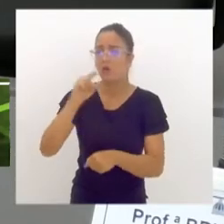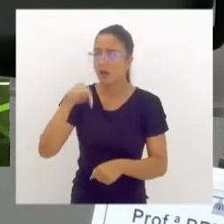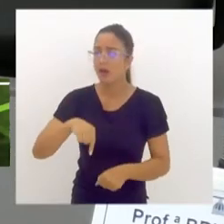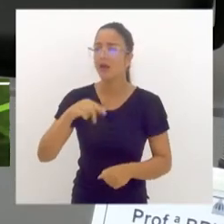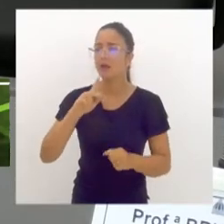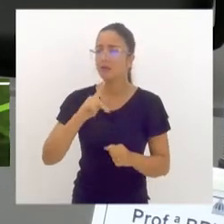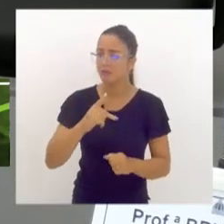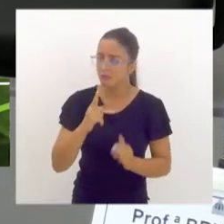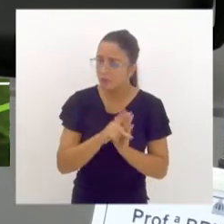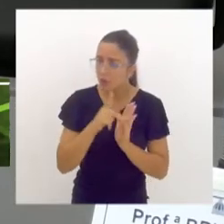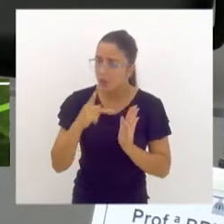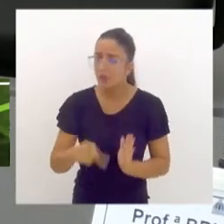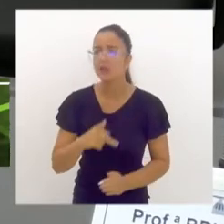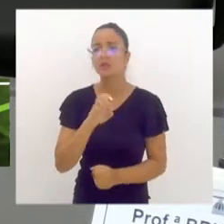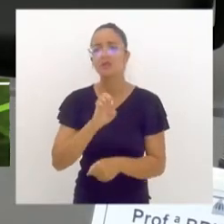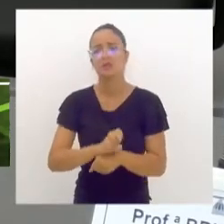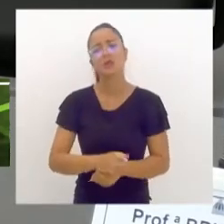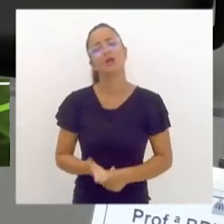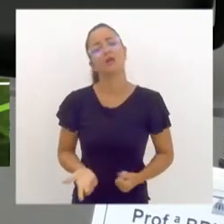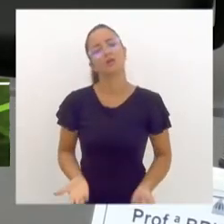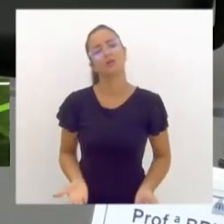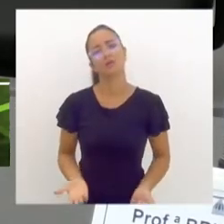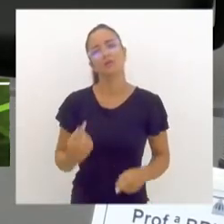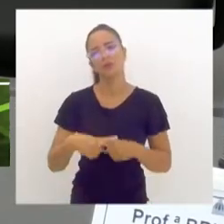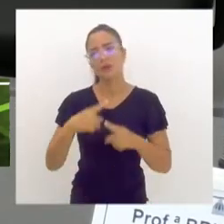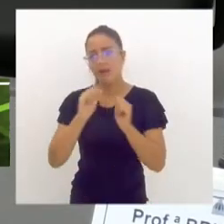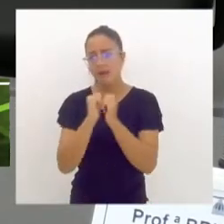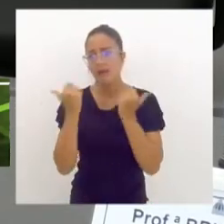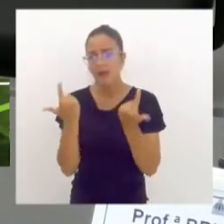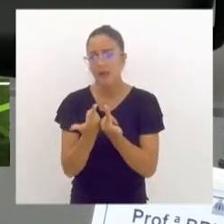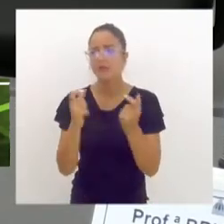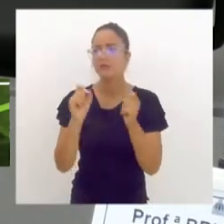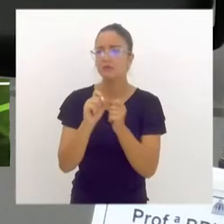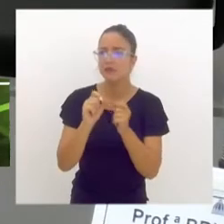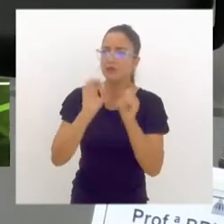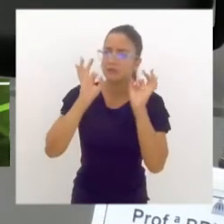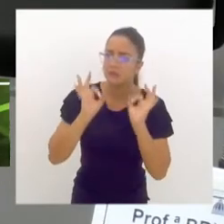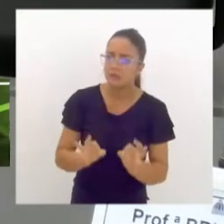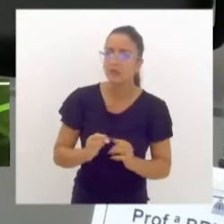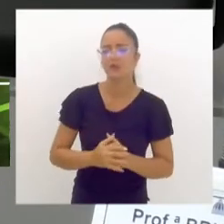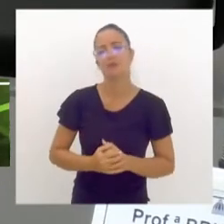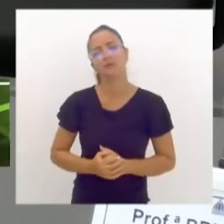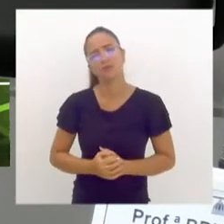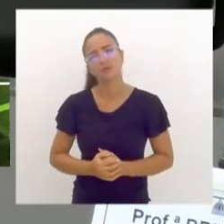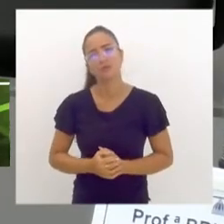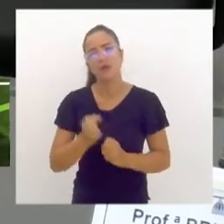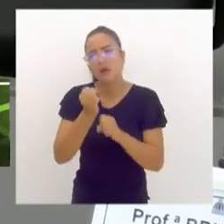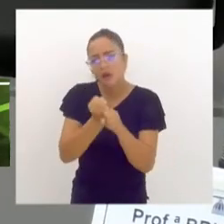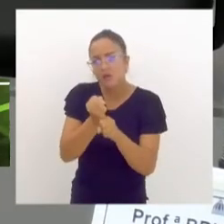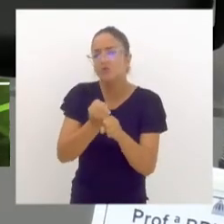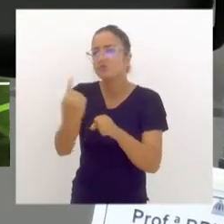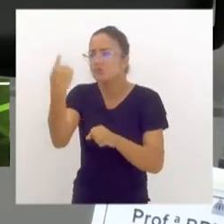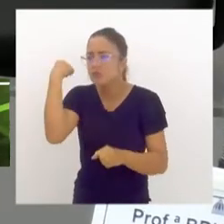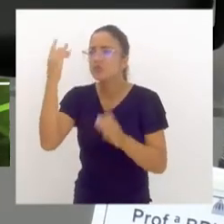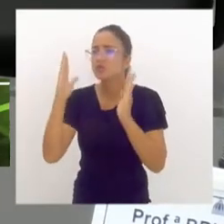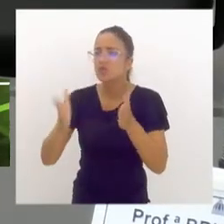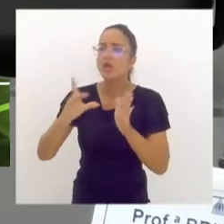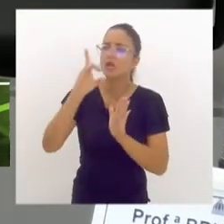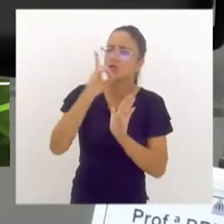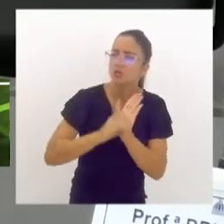era necessário para garantir o que já devia ter sido garantido há muitos anos, não é? Mas